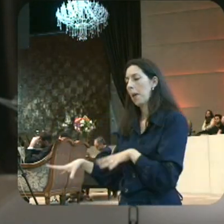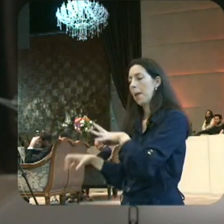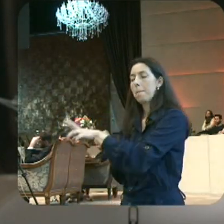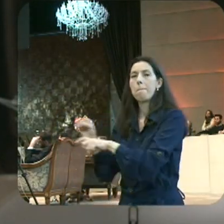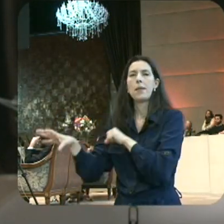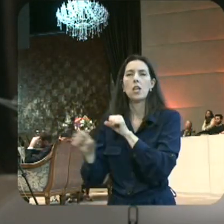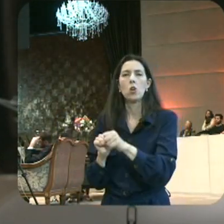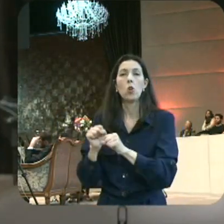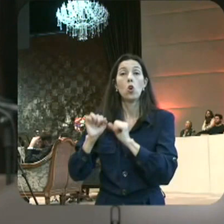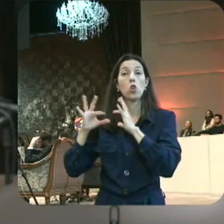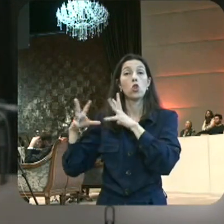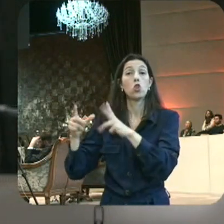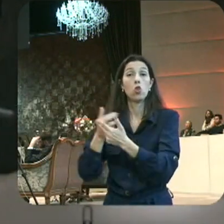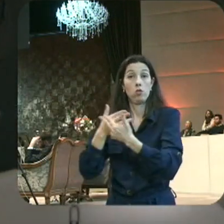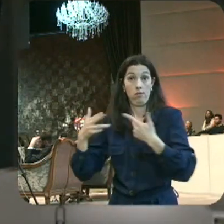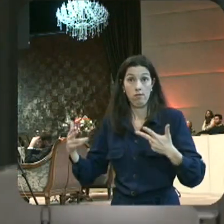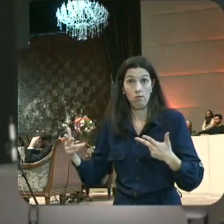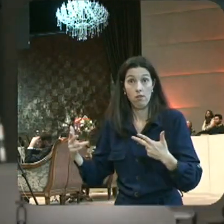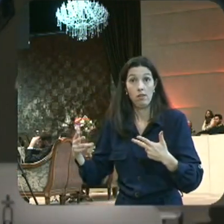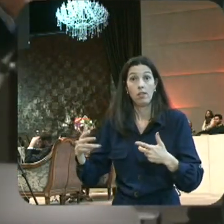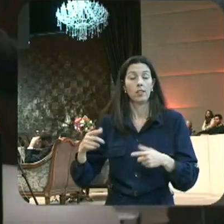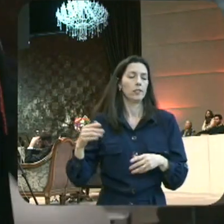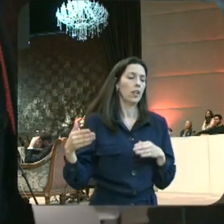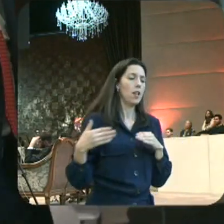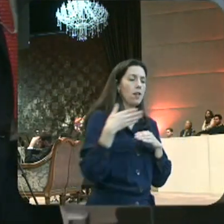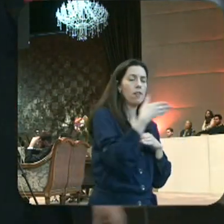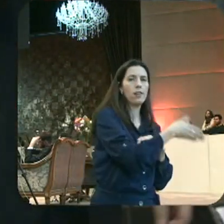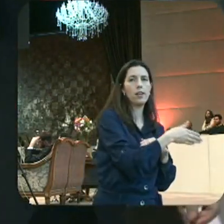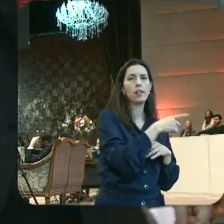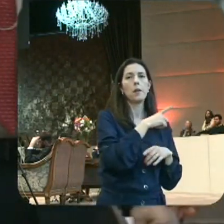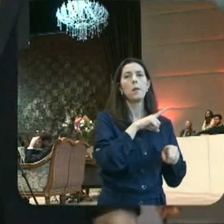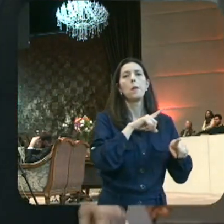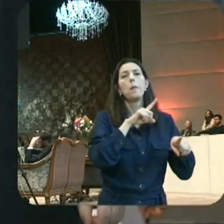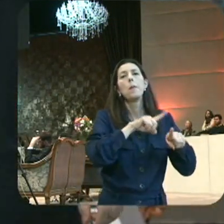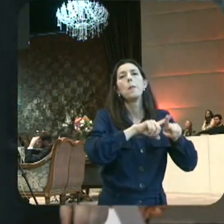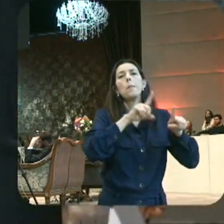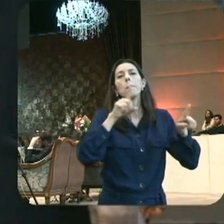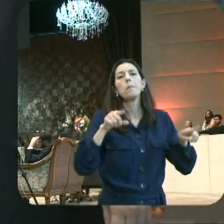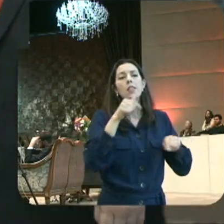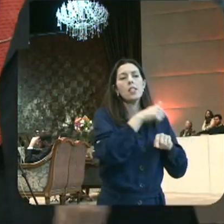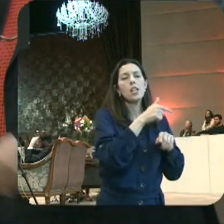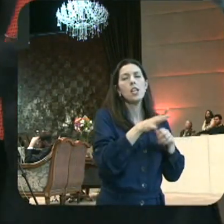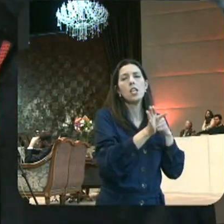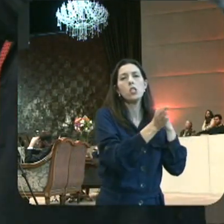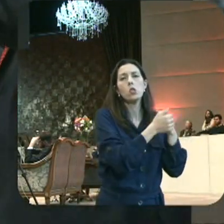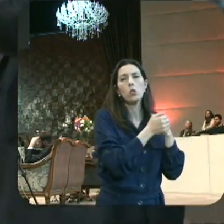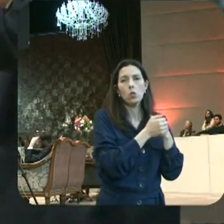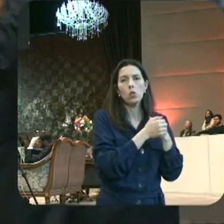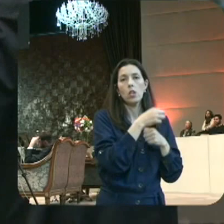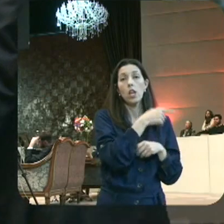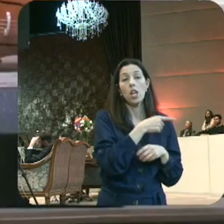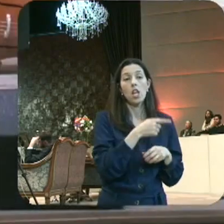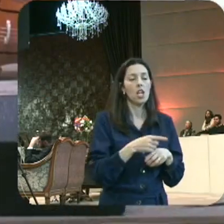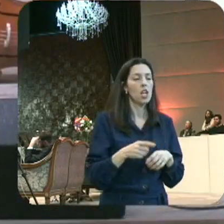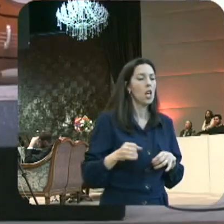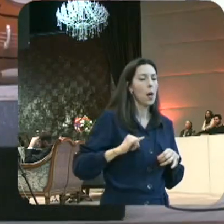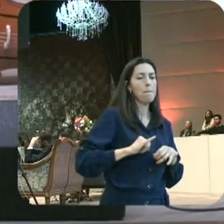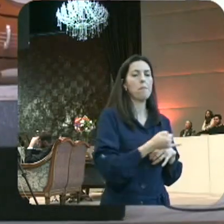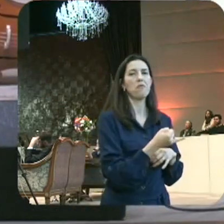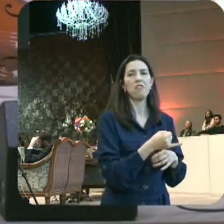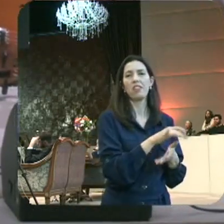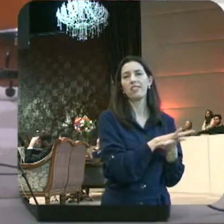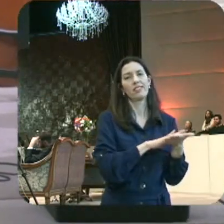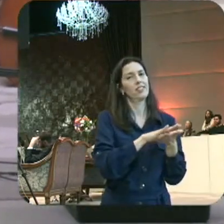porque não apenas a derrota veio, mas a consequência dessa derrota, que foi o juízo de Deus sobre a sua